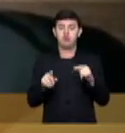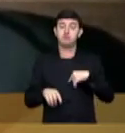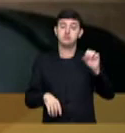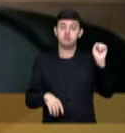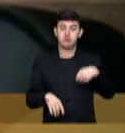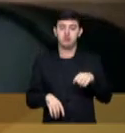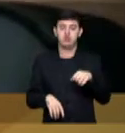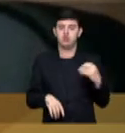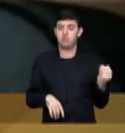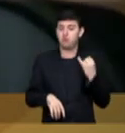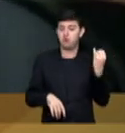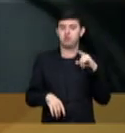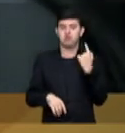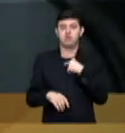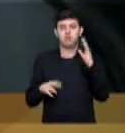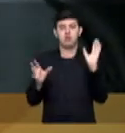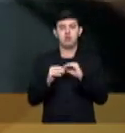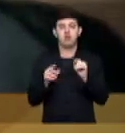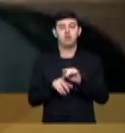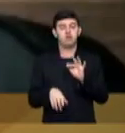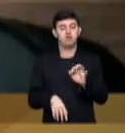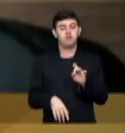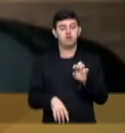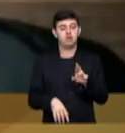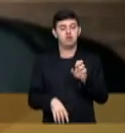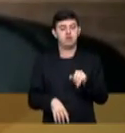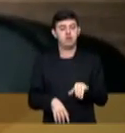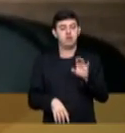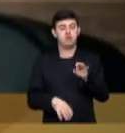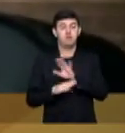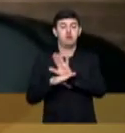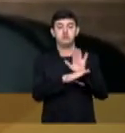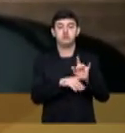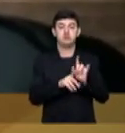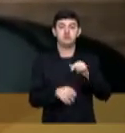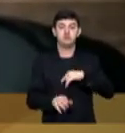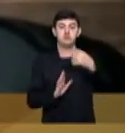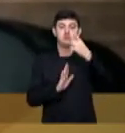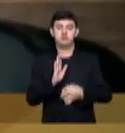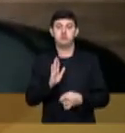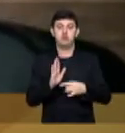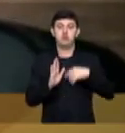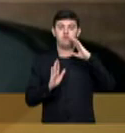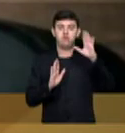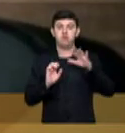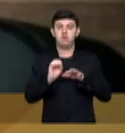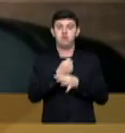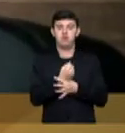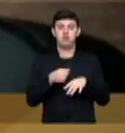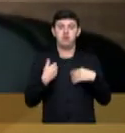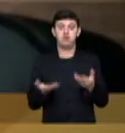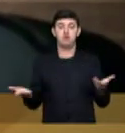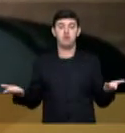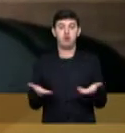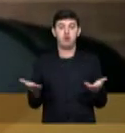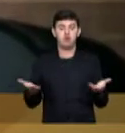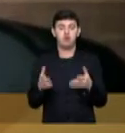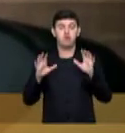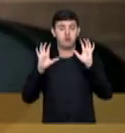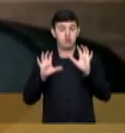para realizar direitos fundamentais. Por isso, e assim, é